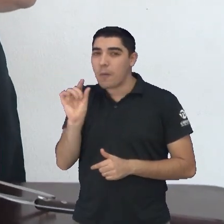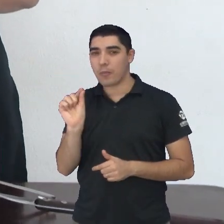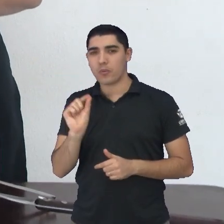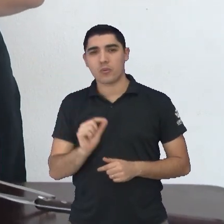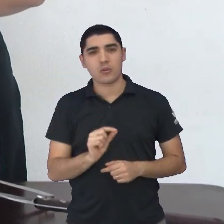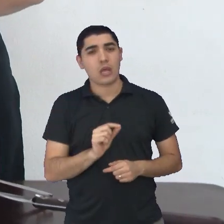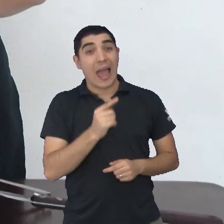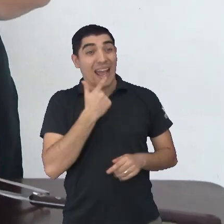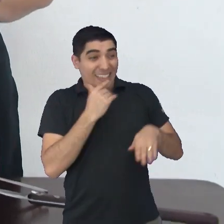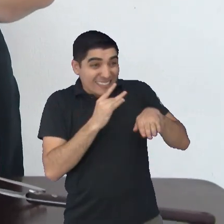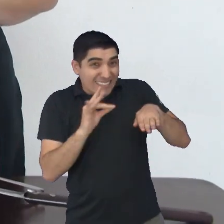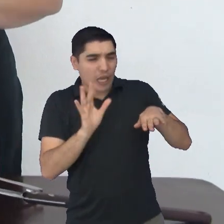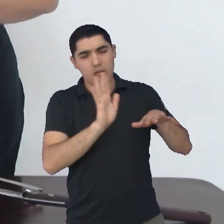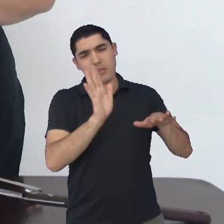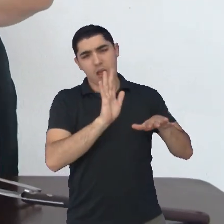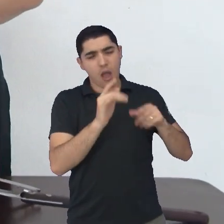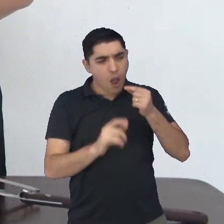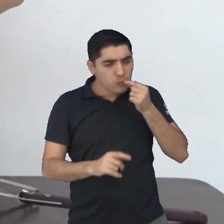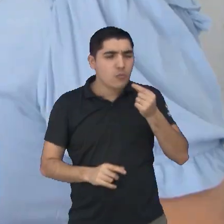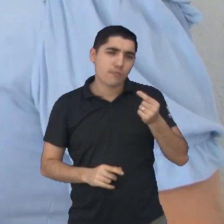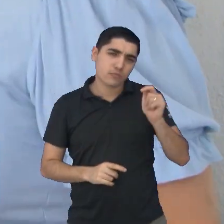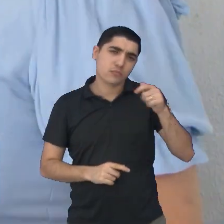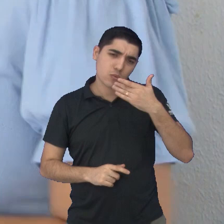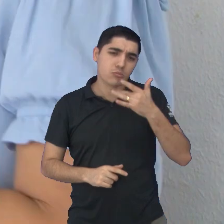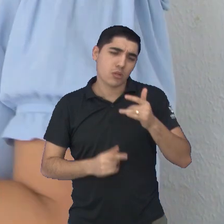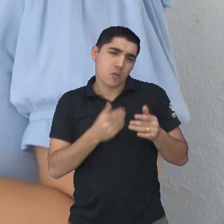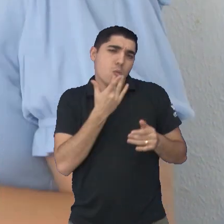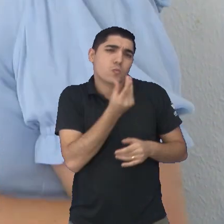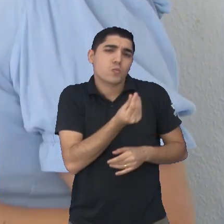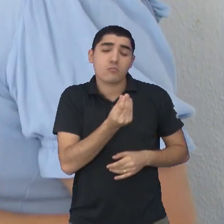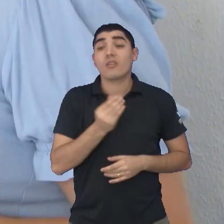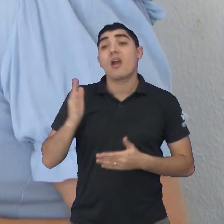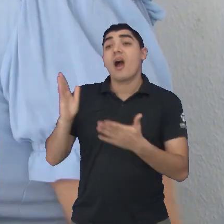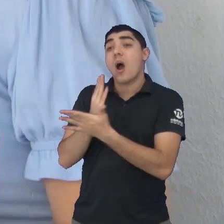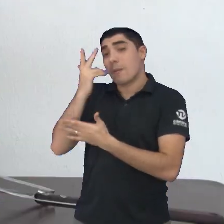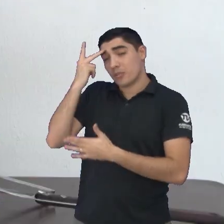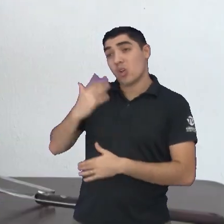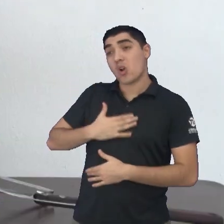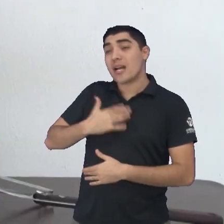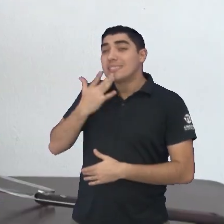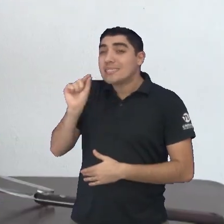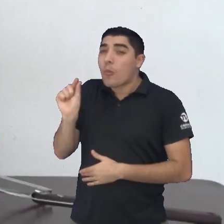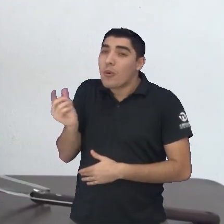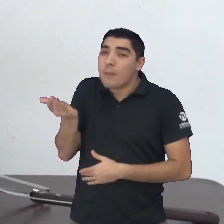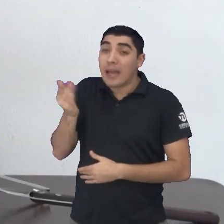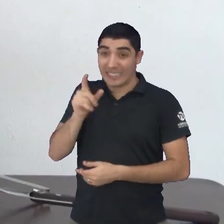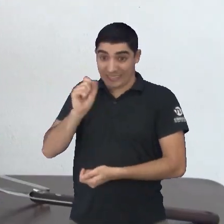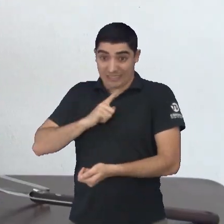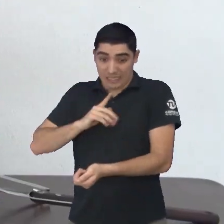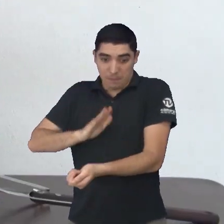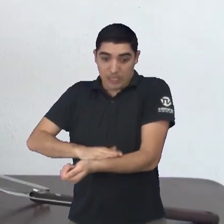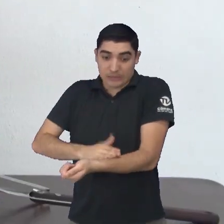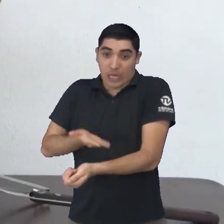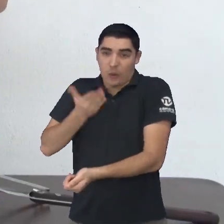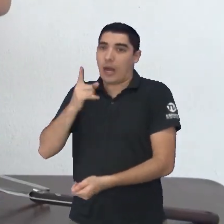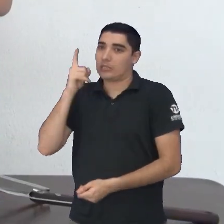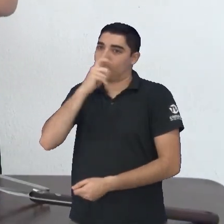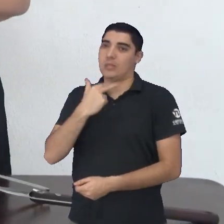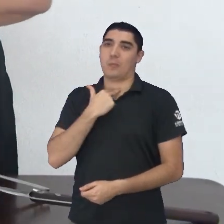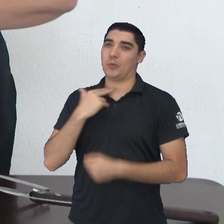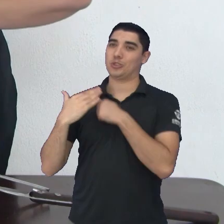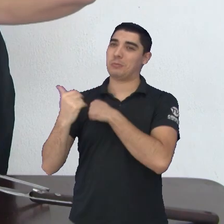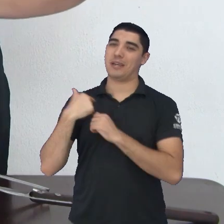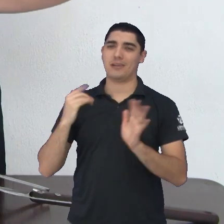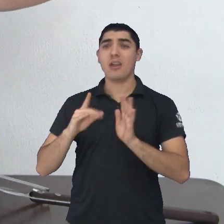boa. Não tá salgado, tá? Isso Tá é melhor. saborosa. Saborosa. Pra quem gosta de um pouquinho de sal a mais. Agora, quem tem pressão alta, daí não contrata a Vanessa. Seu Júlio,